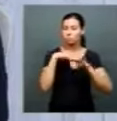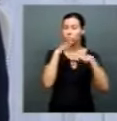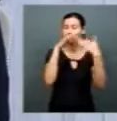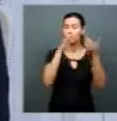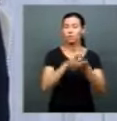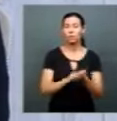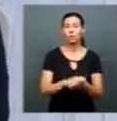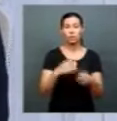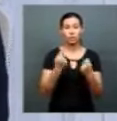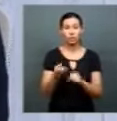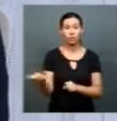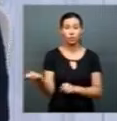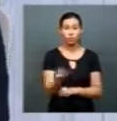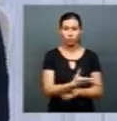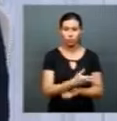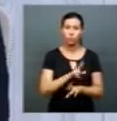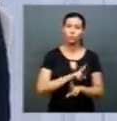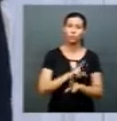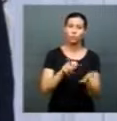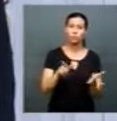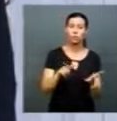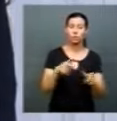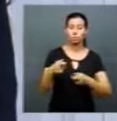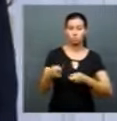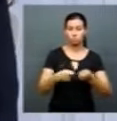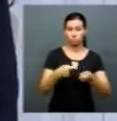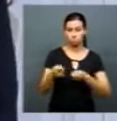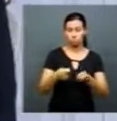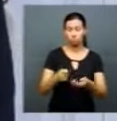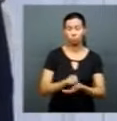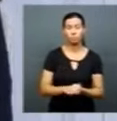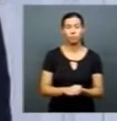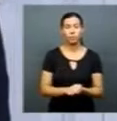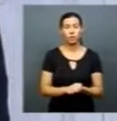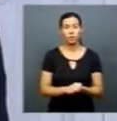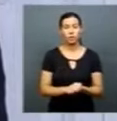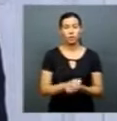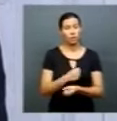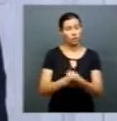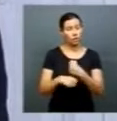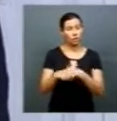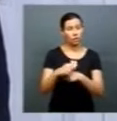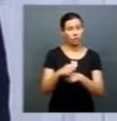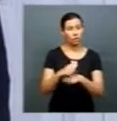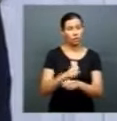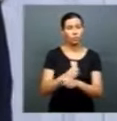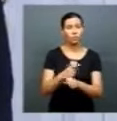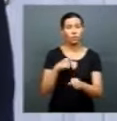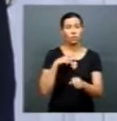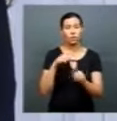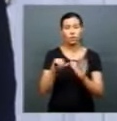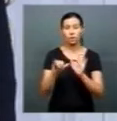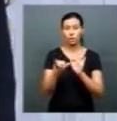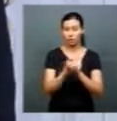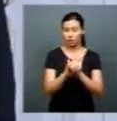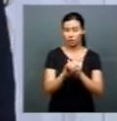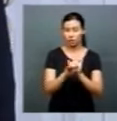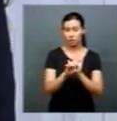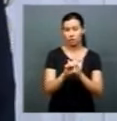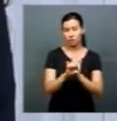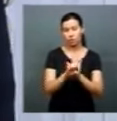algum diferencial no mercado. Anualmente a gente lança um edital, que até a gente lançou o último edital na